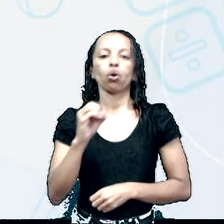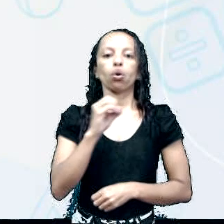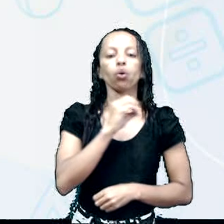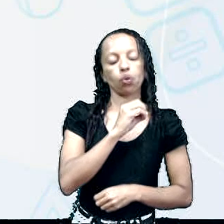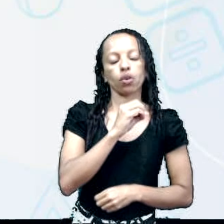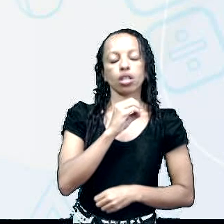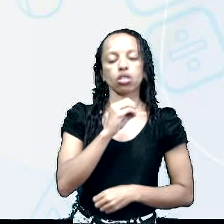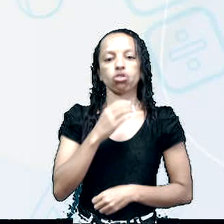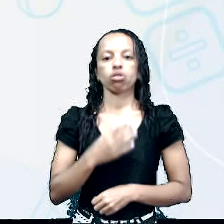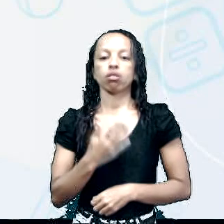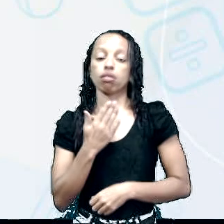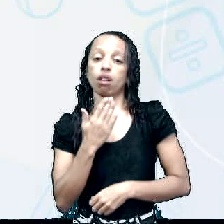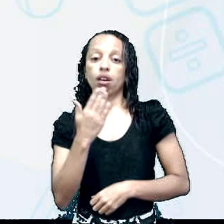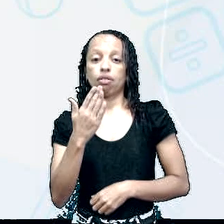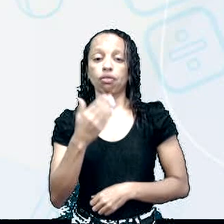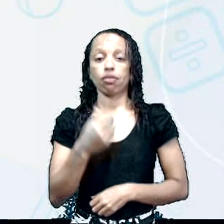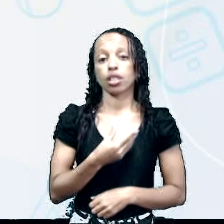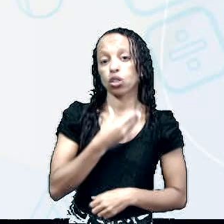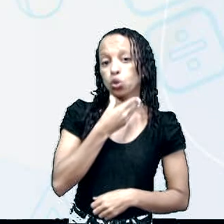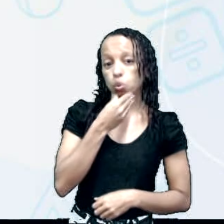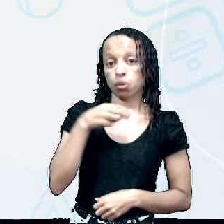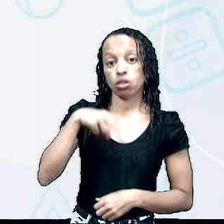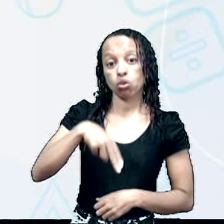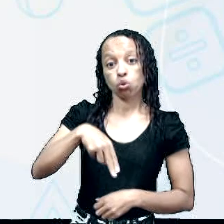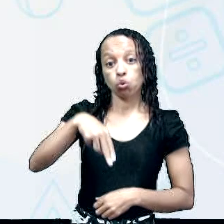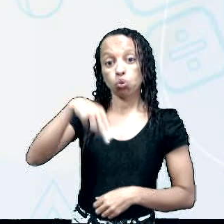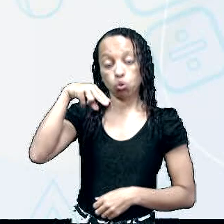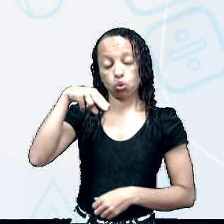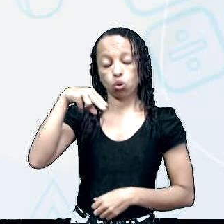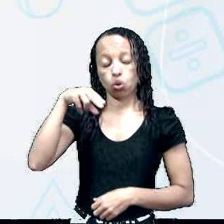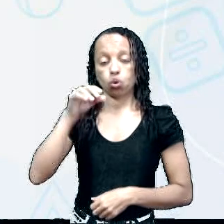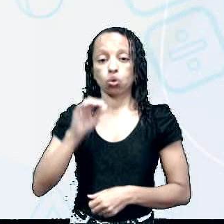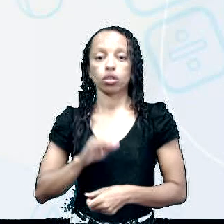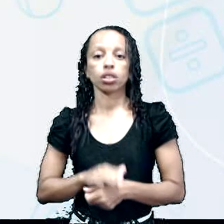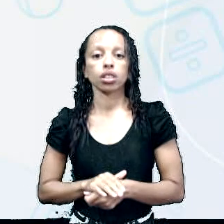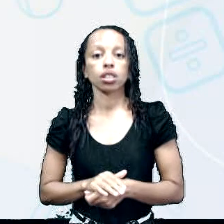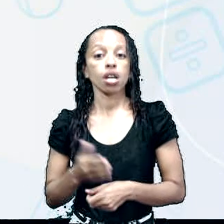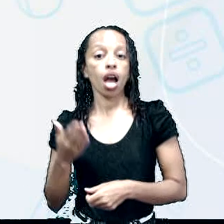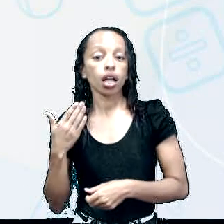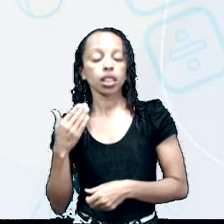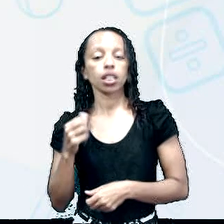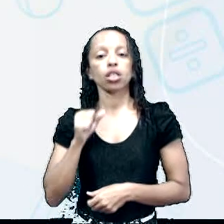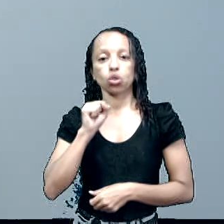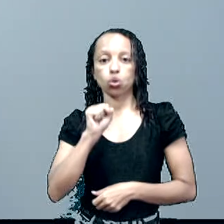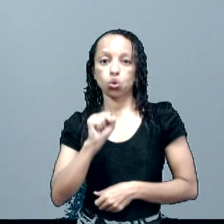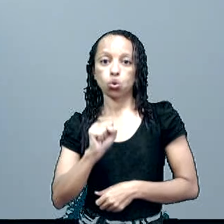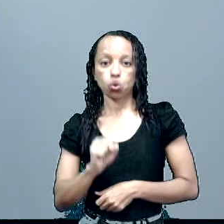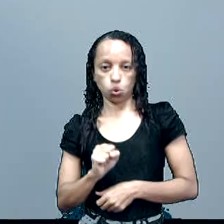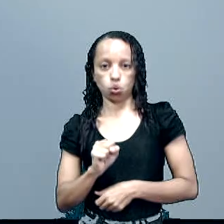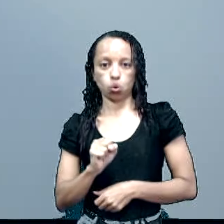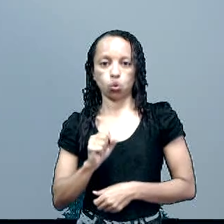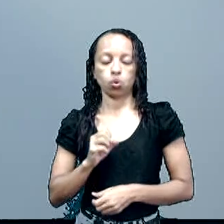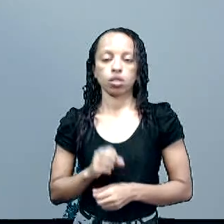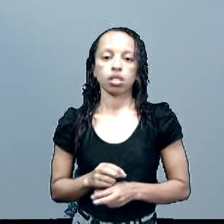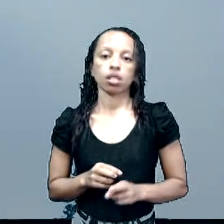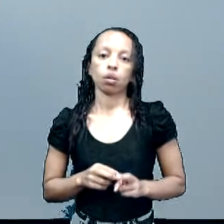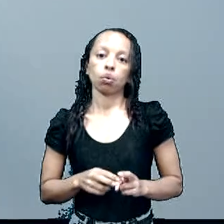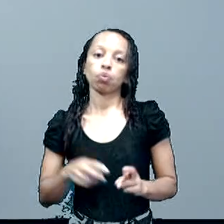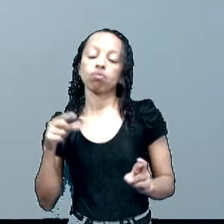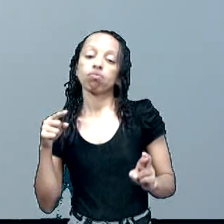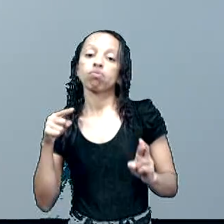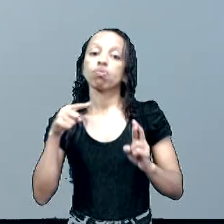seria um Norte um a parte de trás as costas do garoto seria a parte sul se você tomar como referência